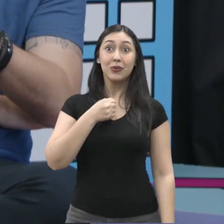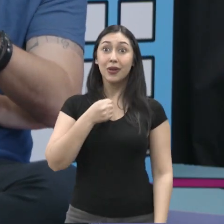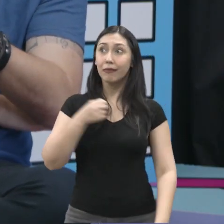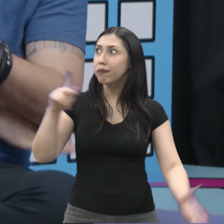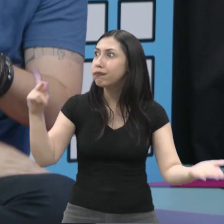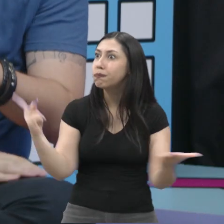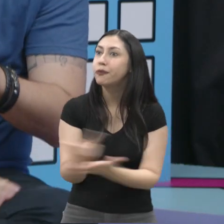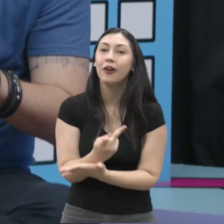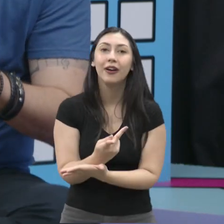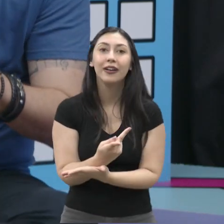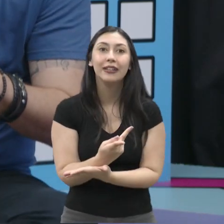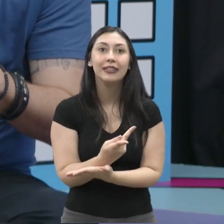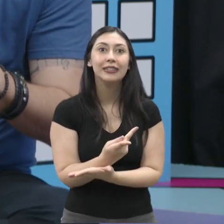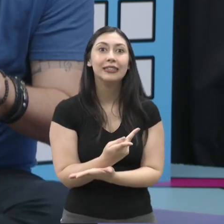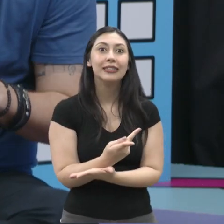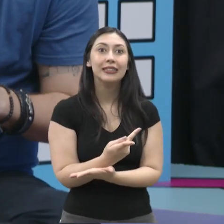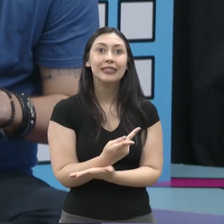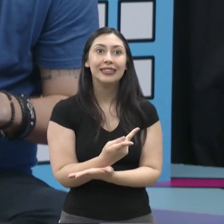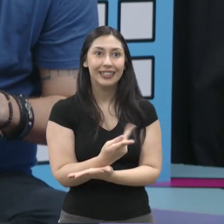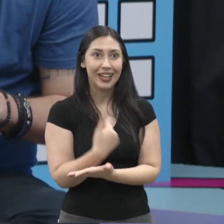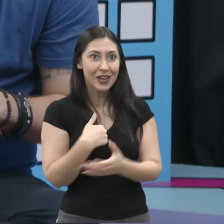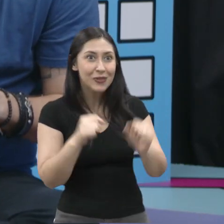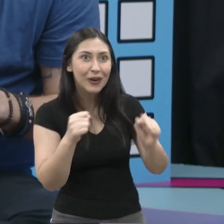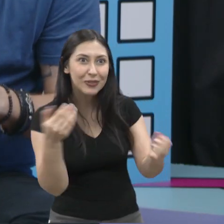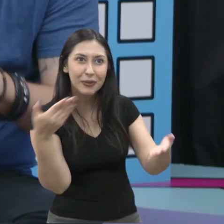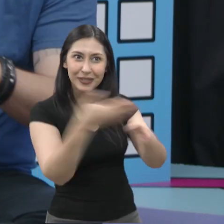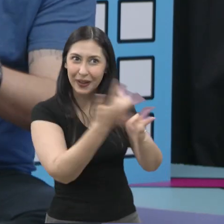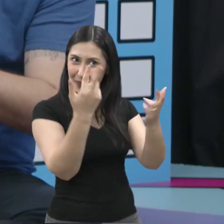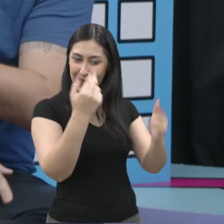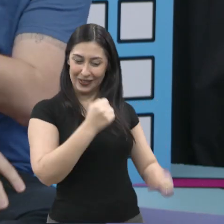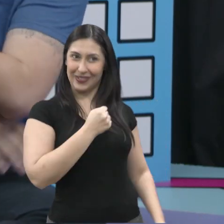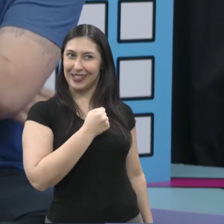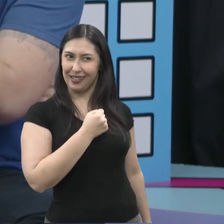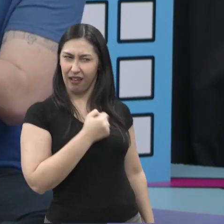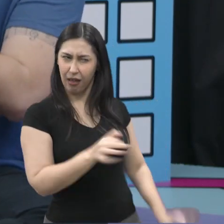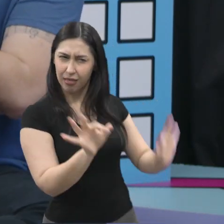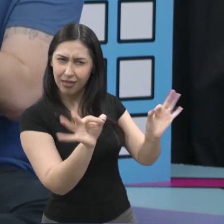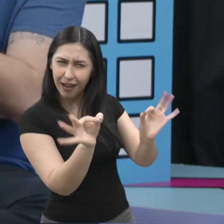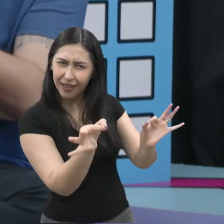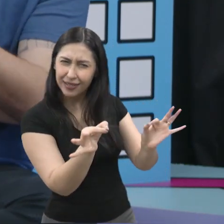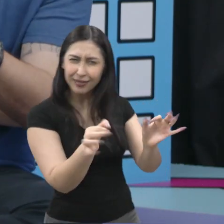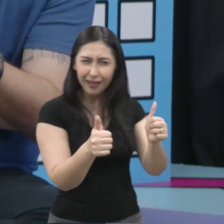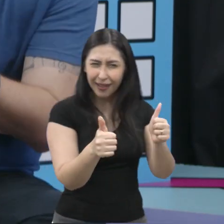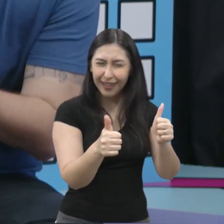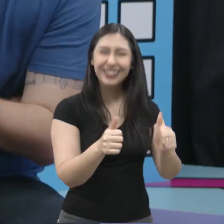esse? Meu Deus, já pode entrar para a família Bravanel, viu? Posso perguntar se está certo disso?